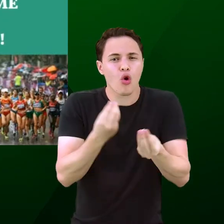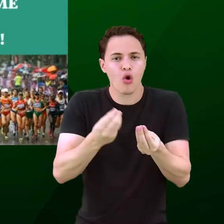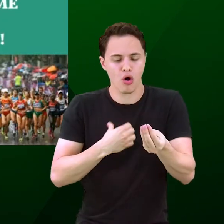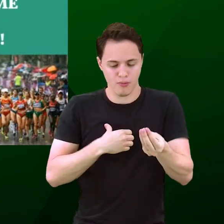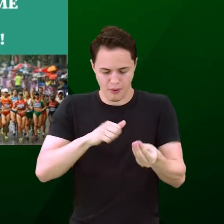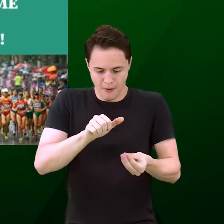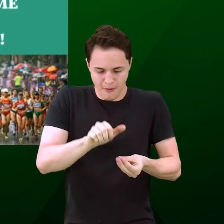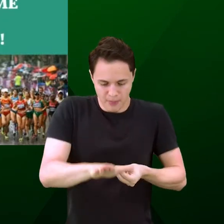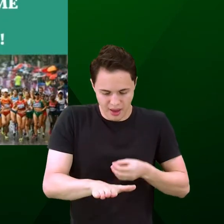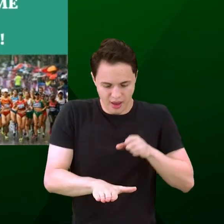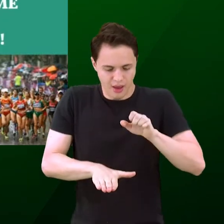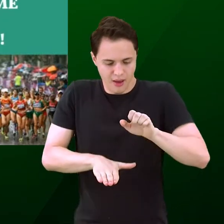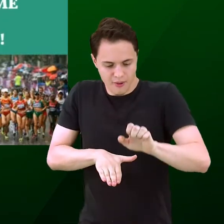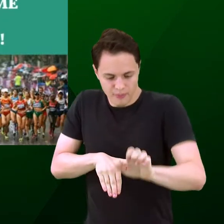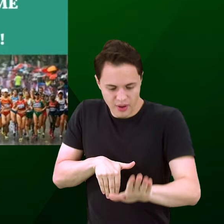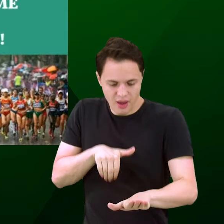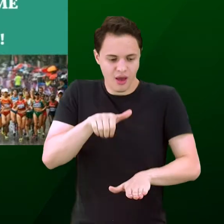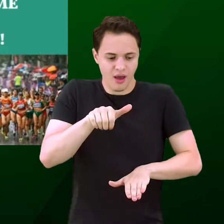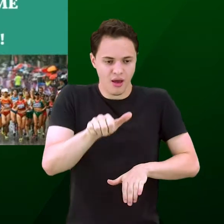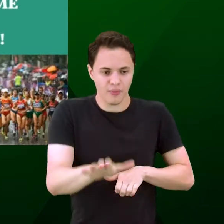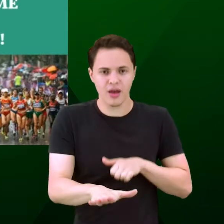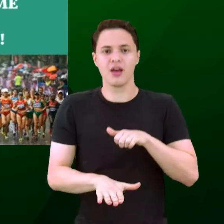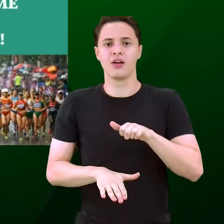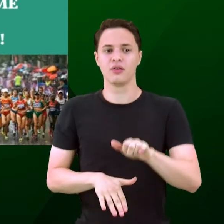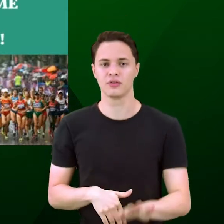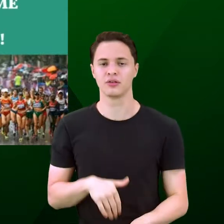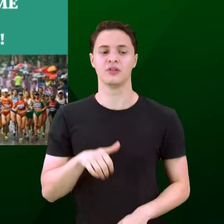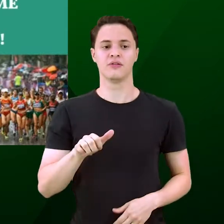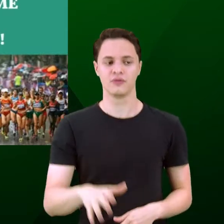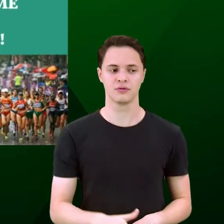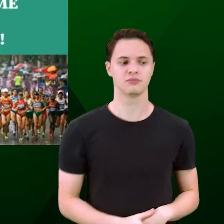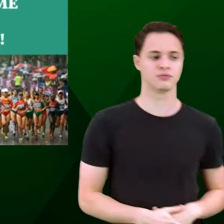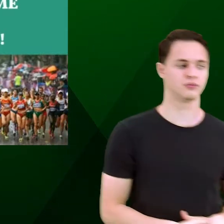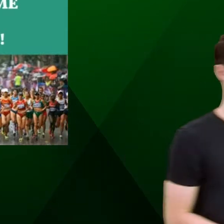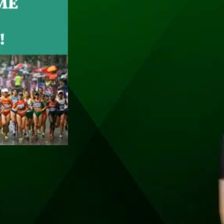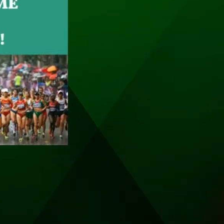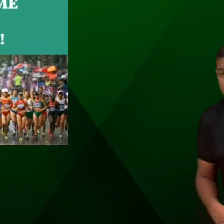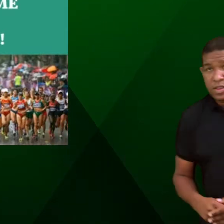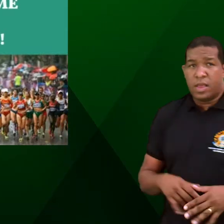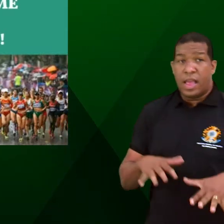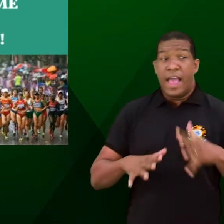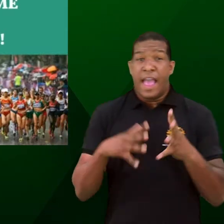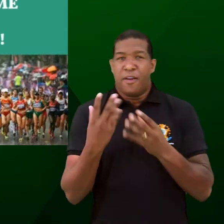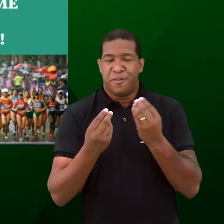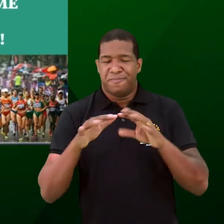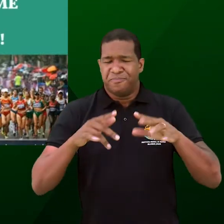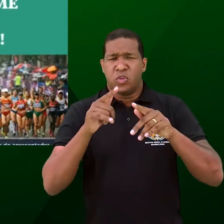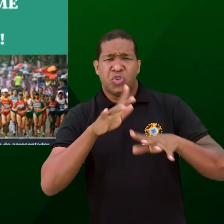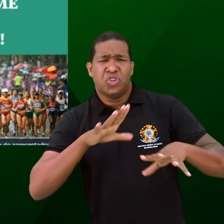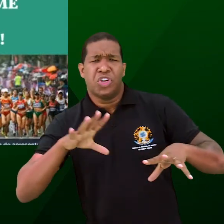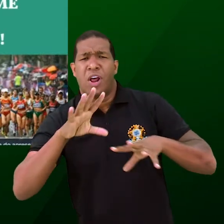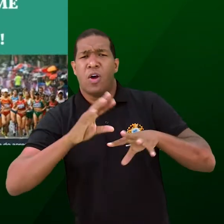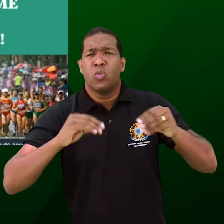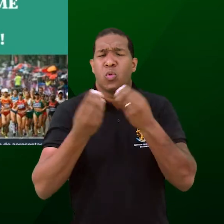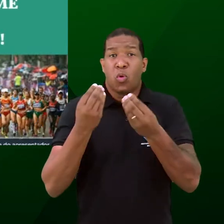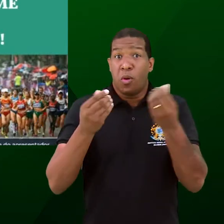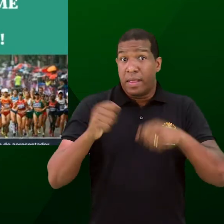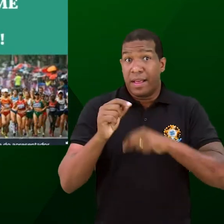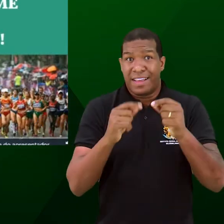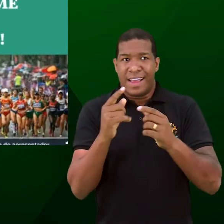que torna a gente mais adaptado ao que estamos praticando. Então, se eu for começar a subir essa escada todo